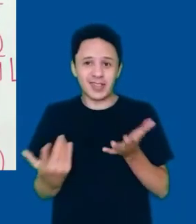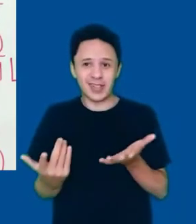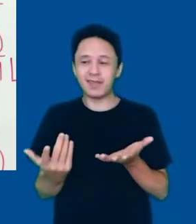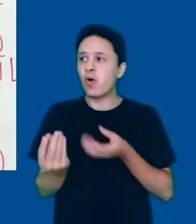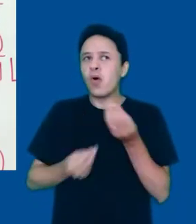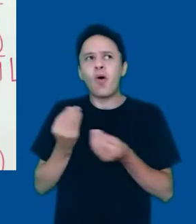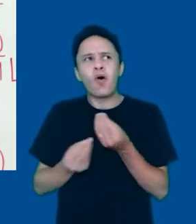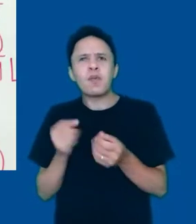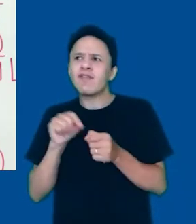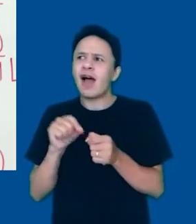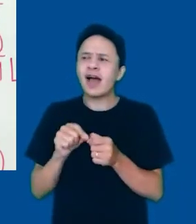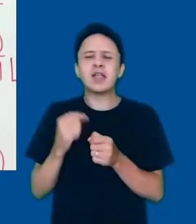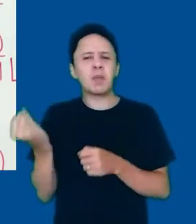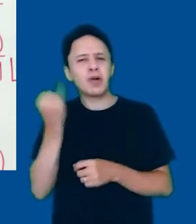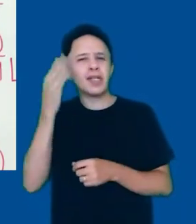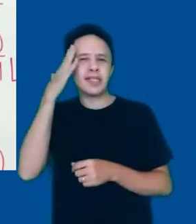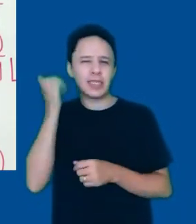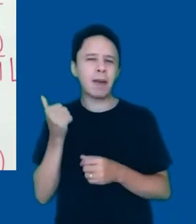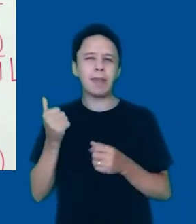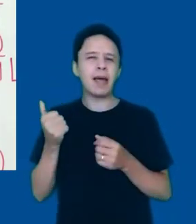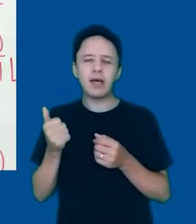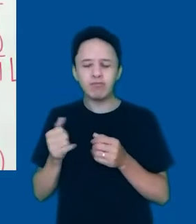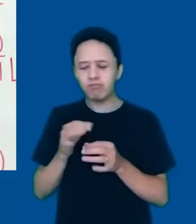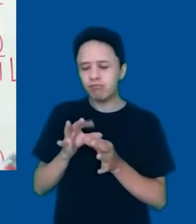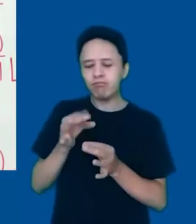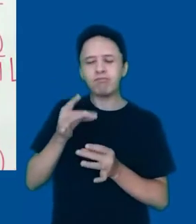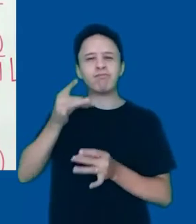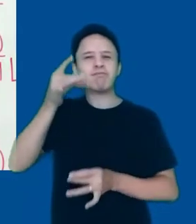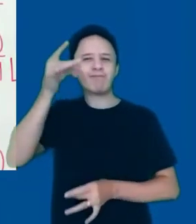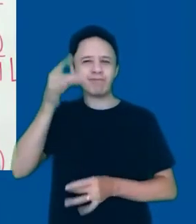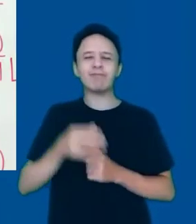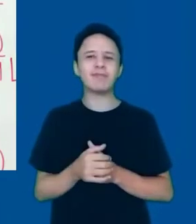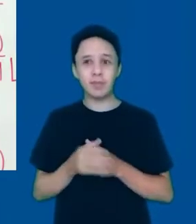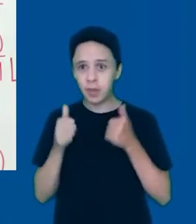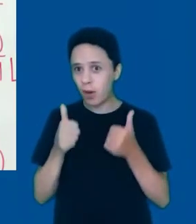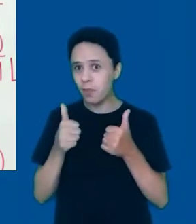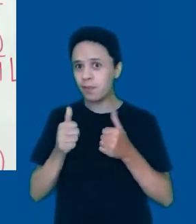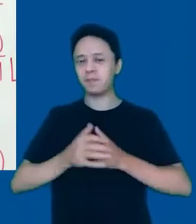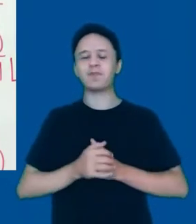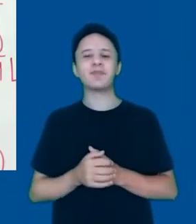isso, né? Então é importante você saber de onde que vem, como que eu posso fazer a dedução da fórmula.